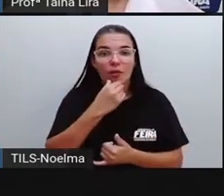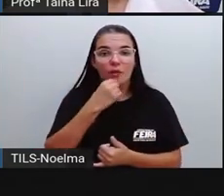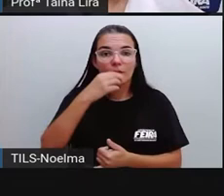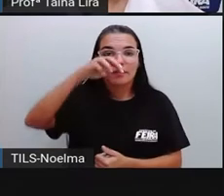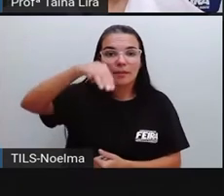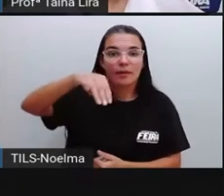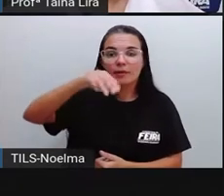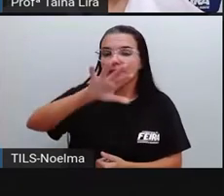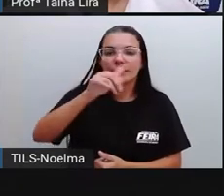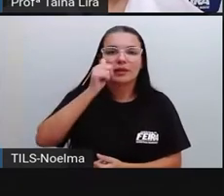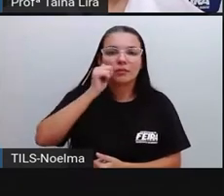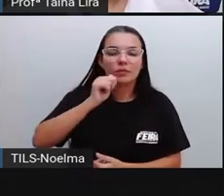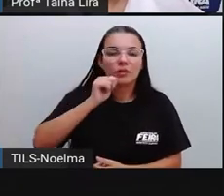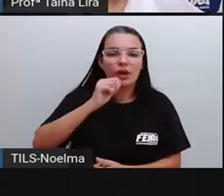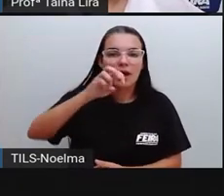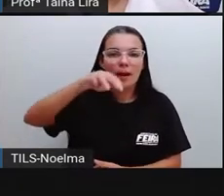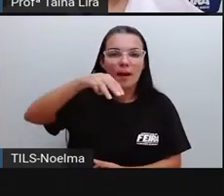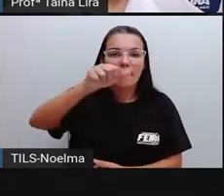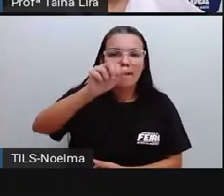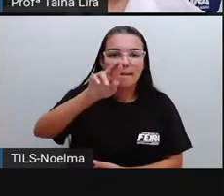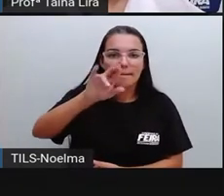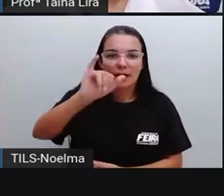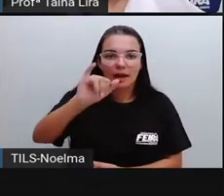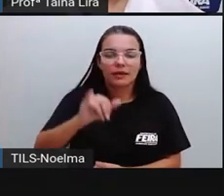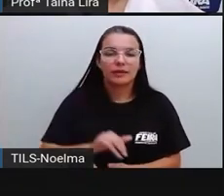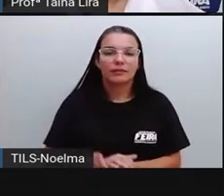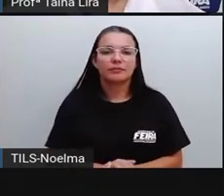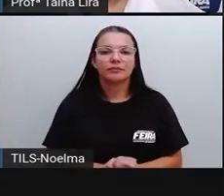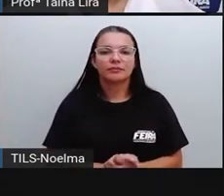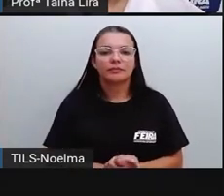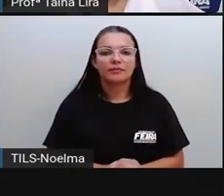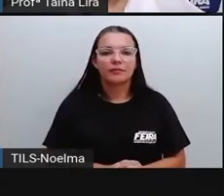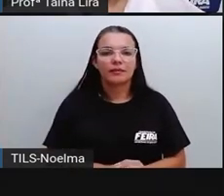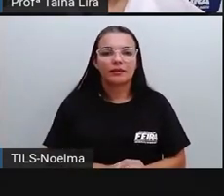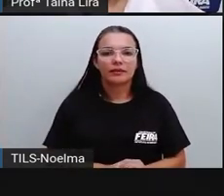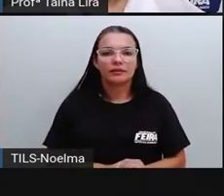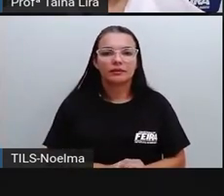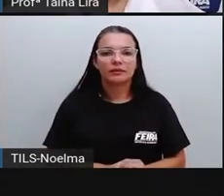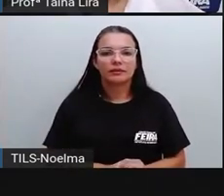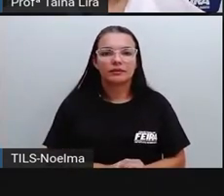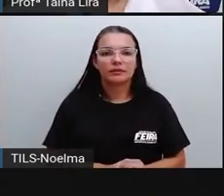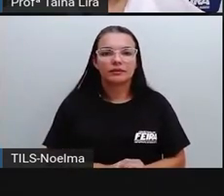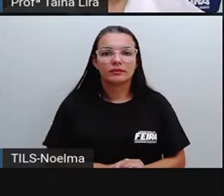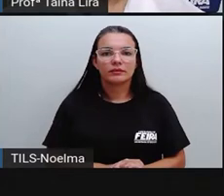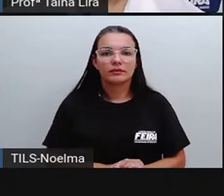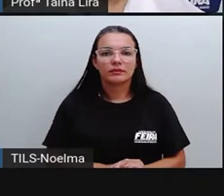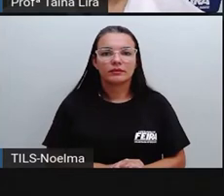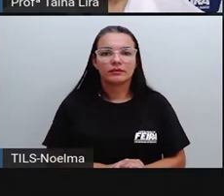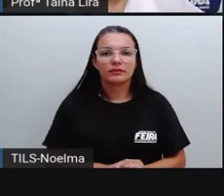França e Eliardo França. Então, olha lá.